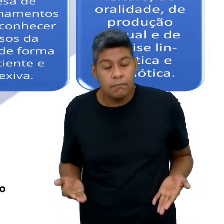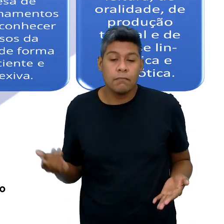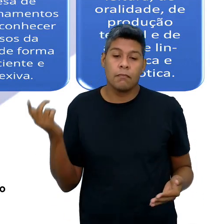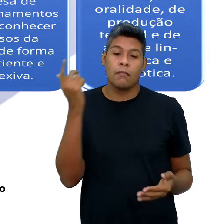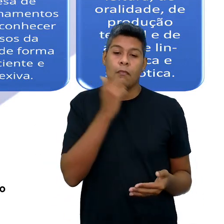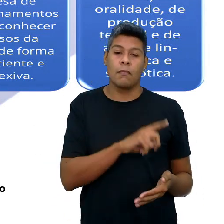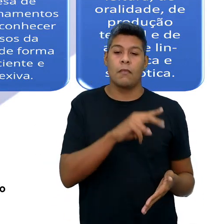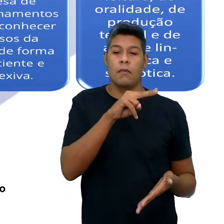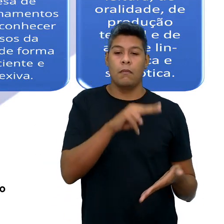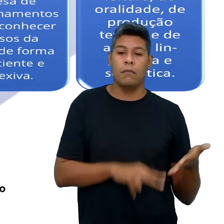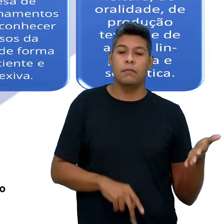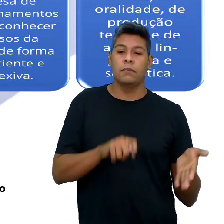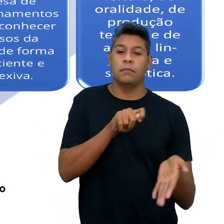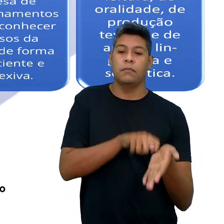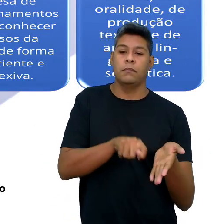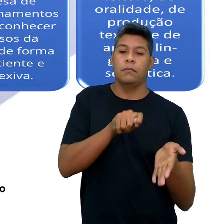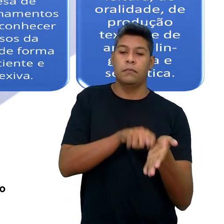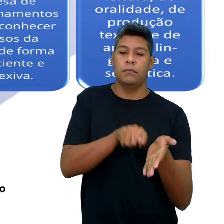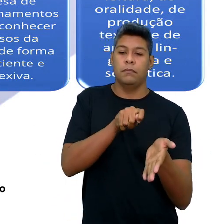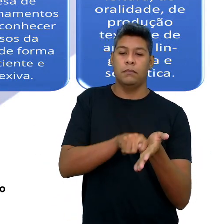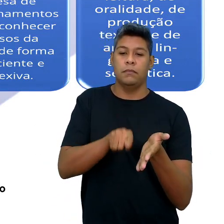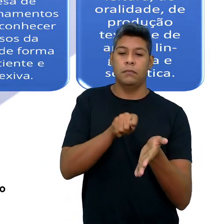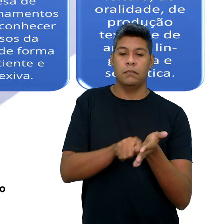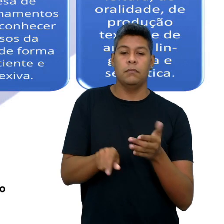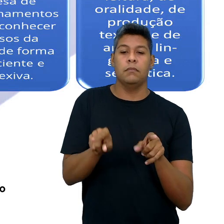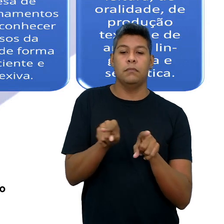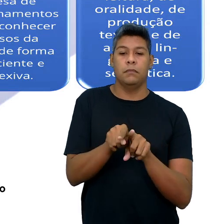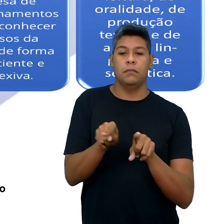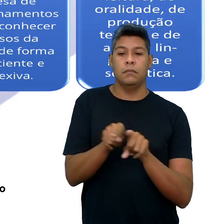leitura e a escrita. Além disso, né,